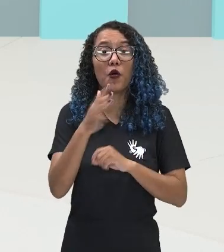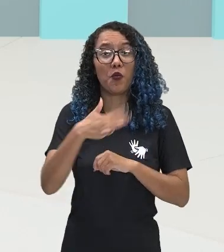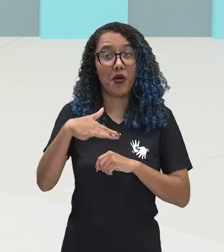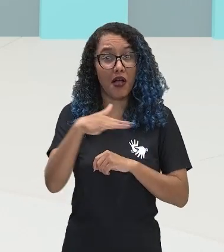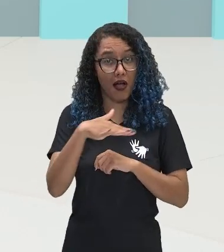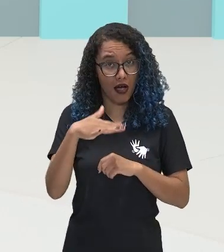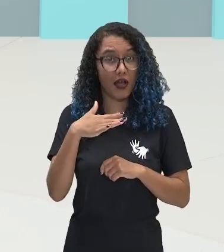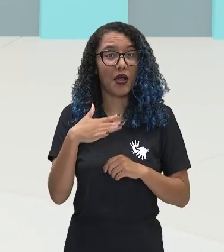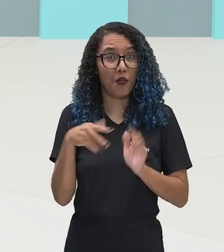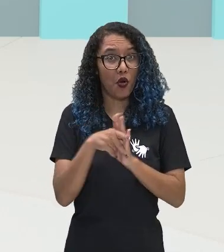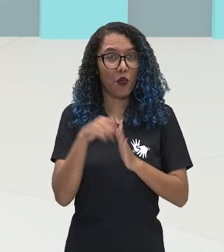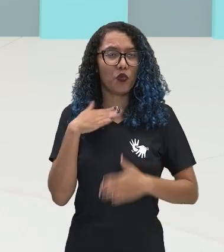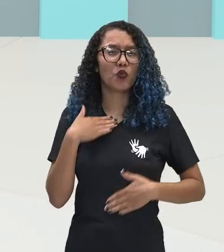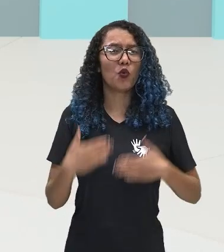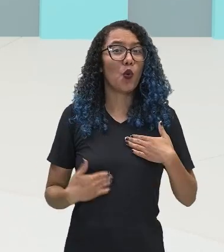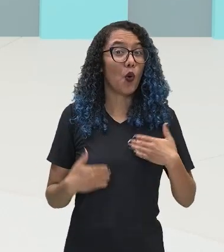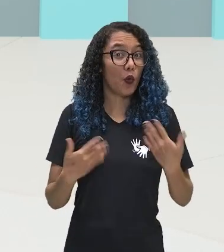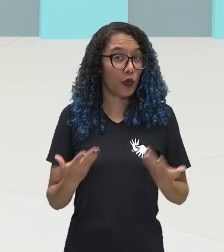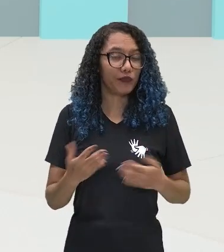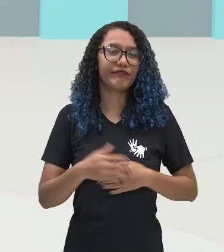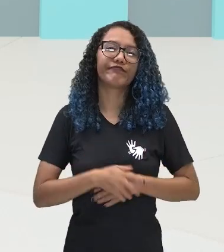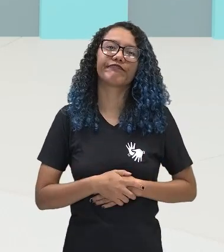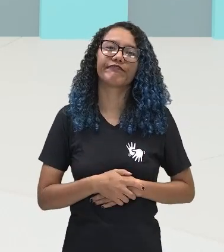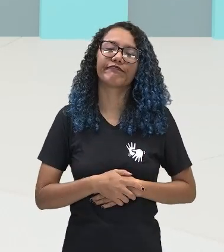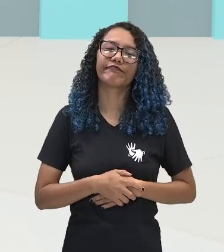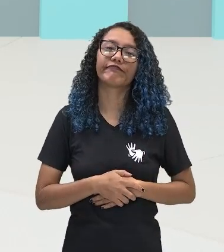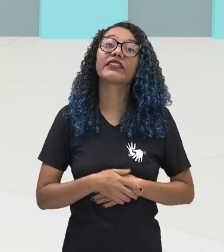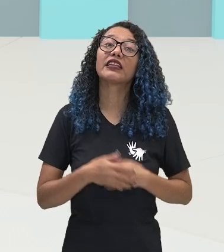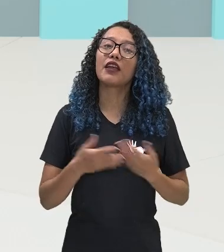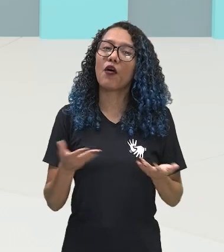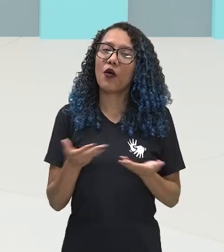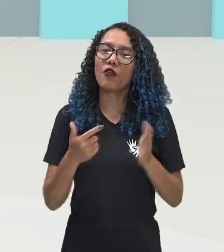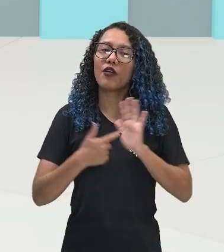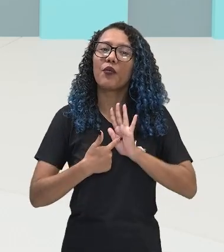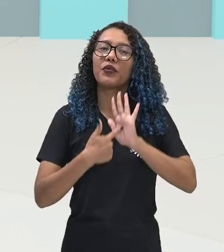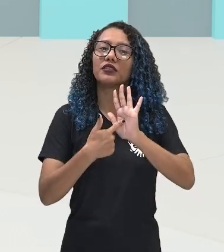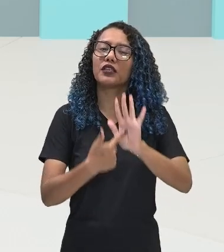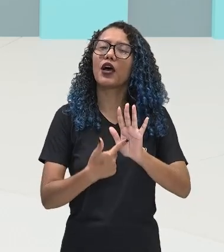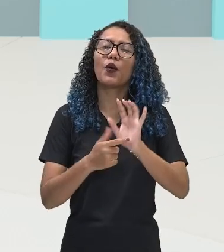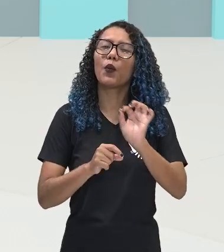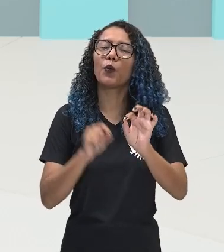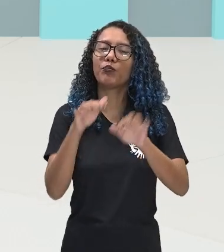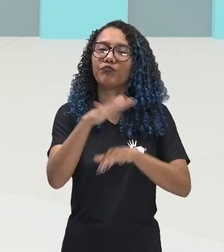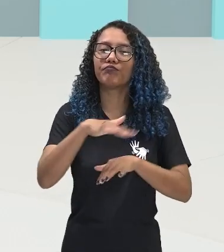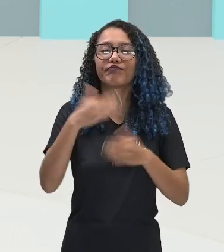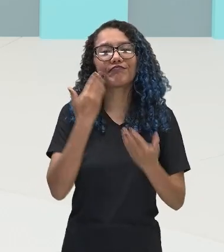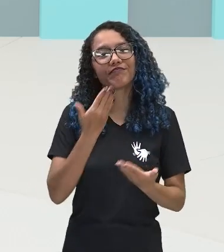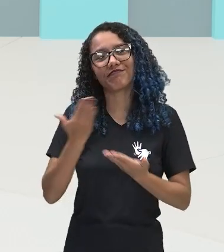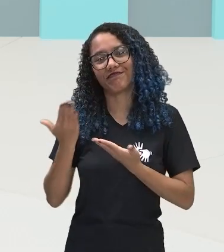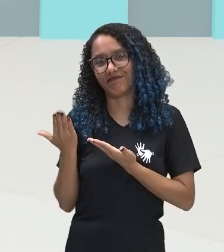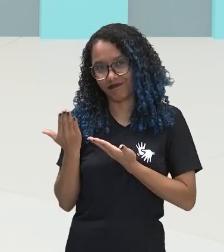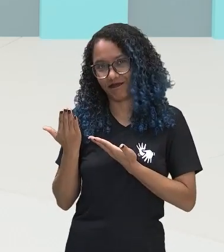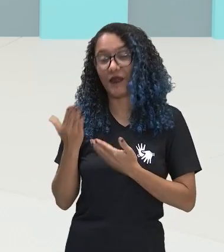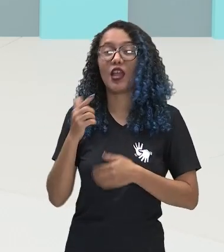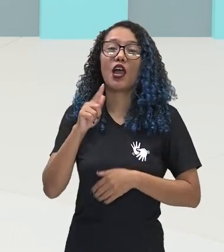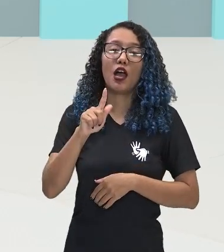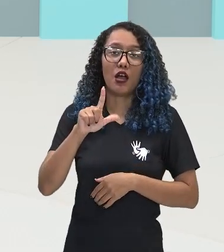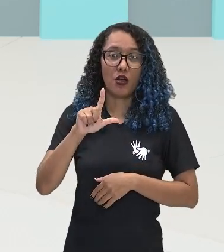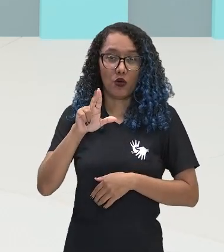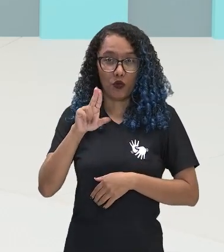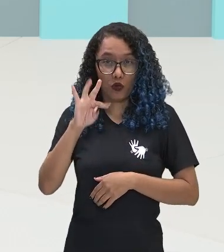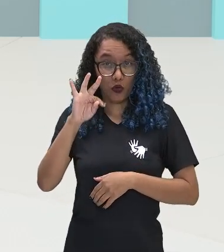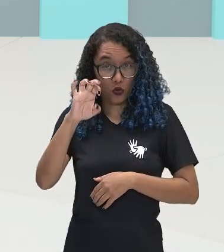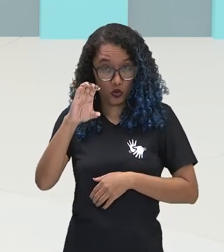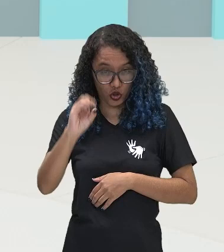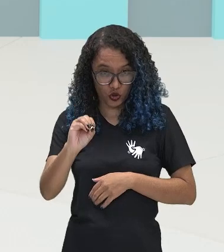específica senhoras e senhores Eu lhes apresento a região glútea essa